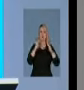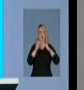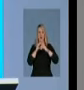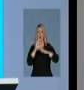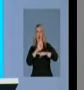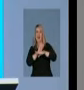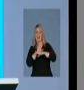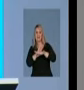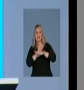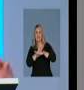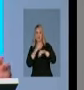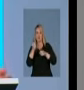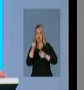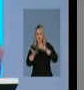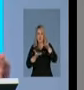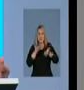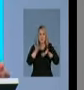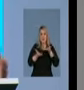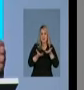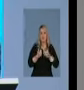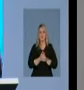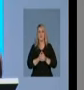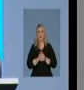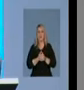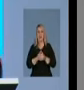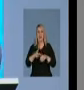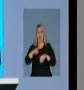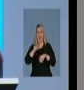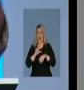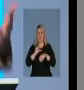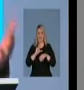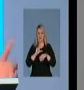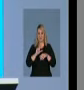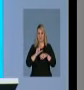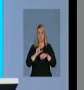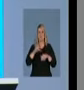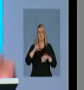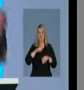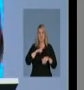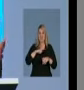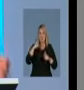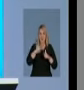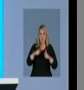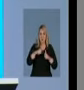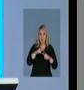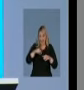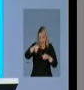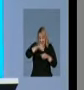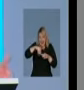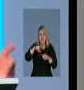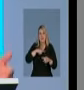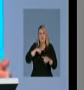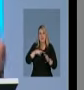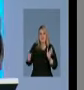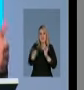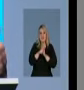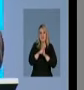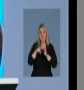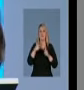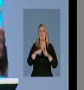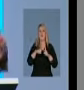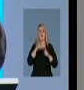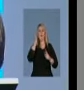assistência, eles têm que ser tratados. Antes deles representarem um problema para alguém, eles têm um problema muito grande, porque é muito cômodo alguém que tem